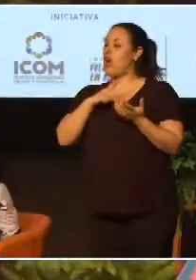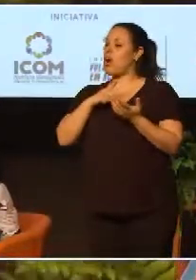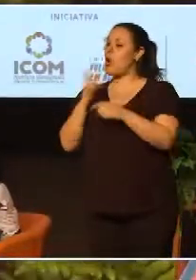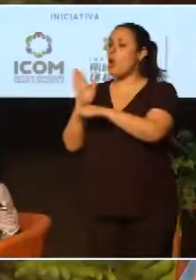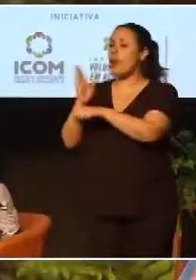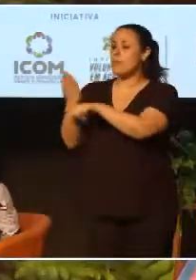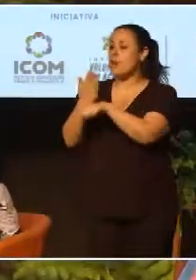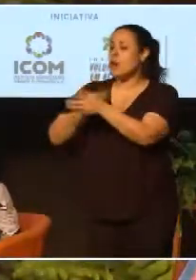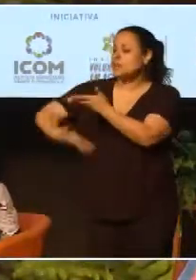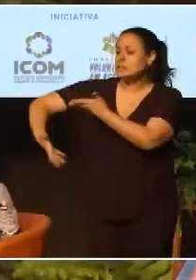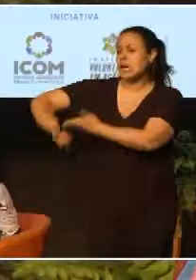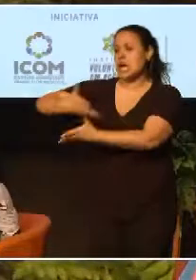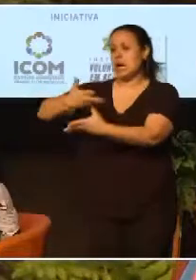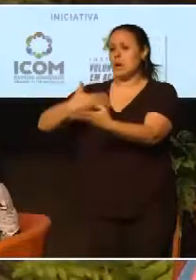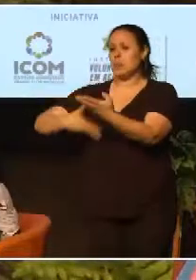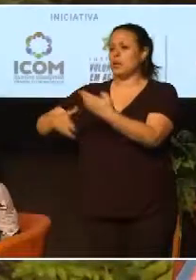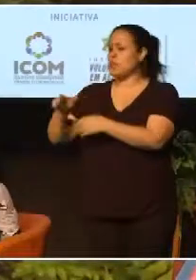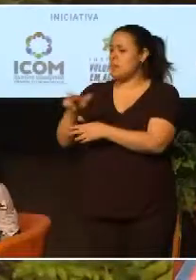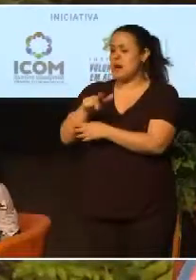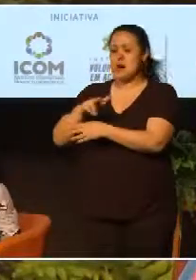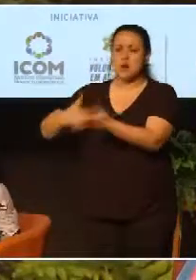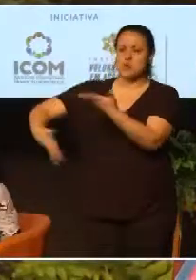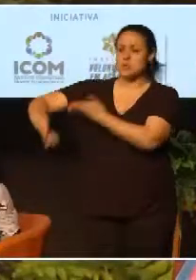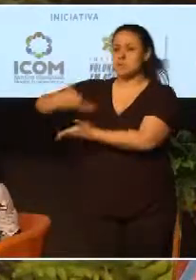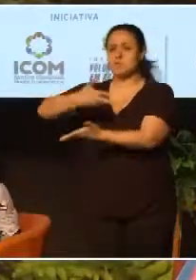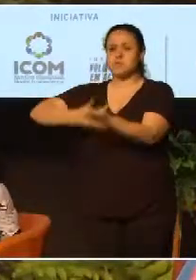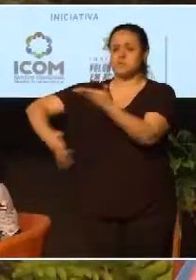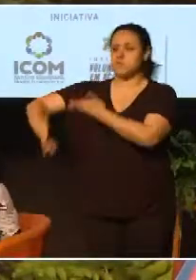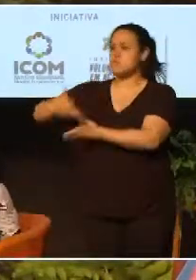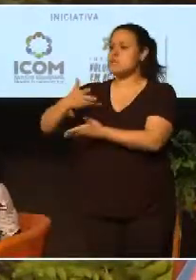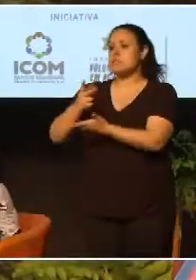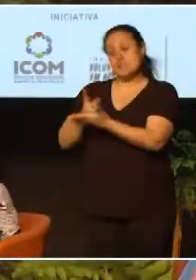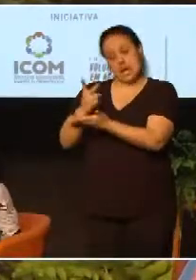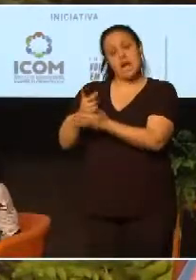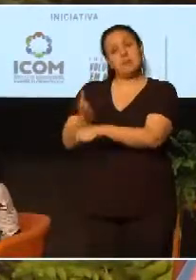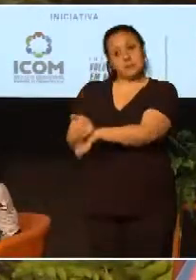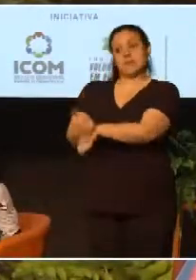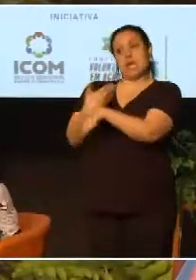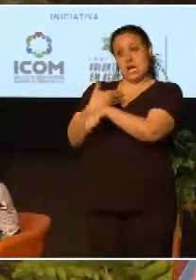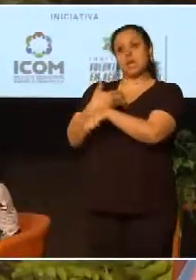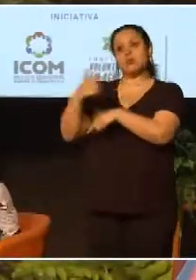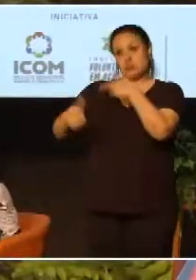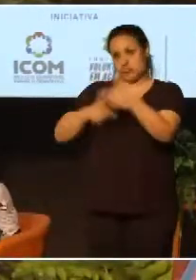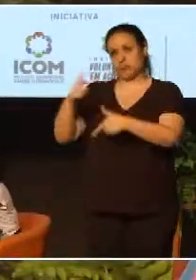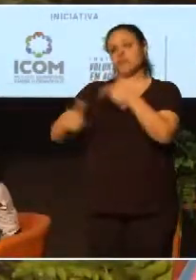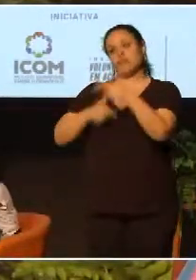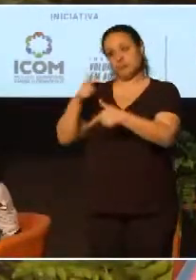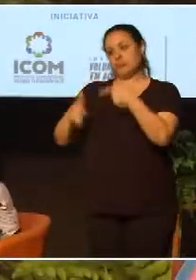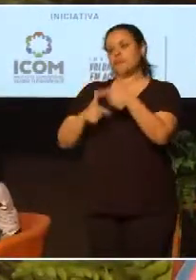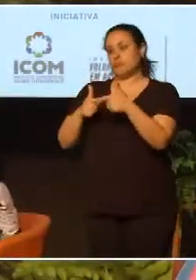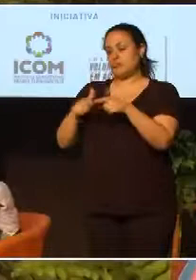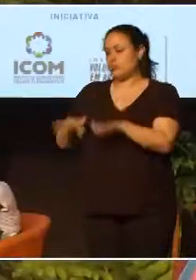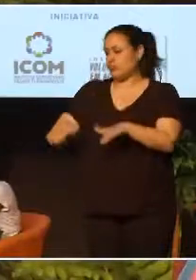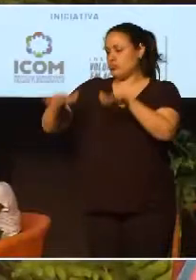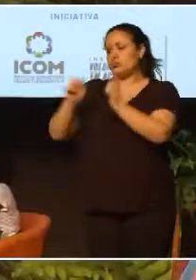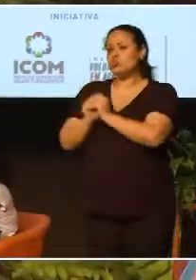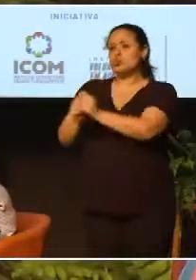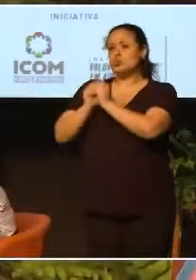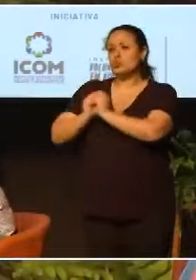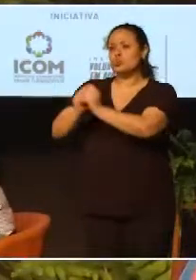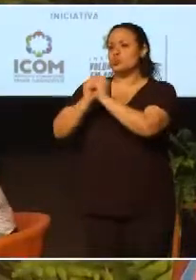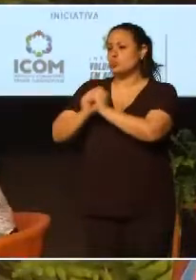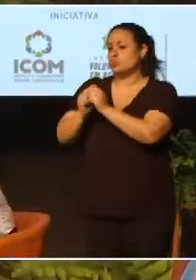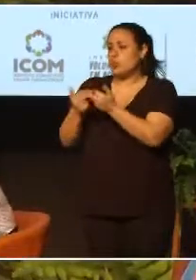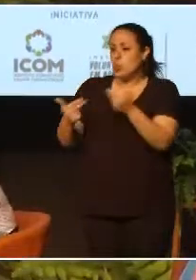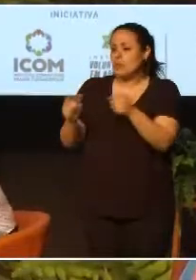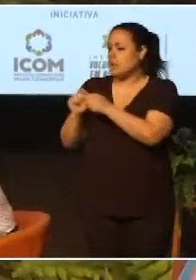colaboração entre nós, entre os irmãos. A gente sempre trabalhou desde cedo, sempre fez as coisas juntos desde cedo, construímos a